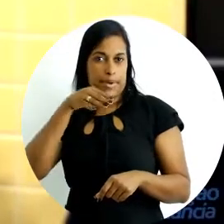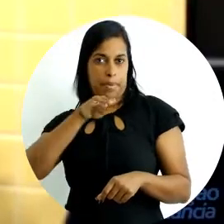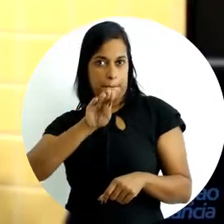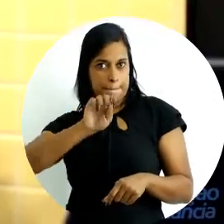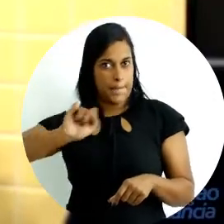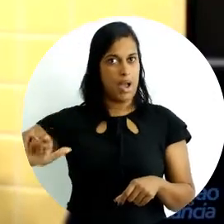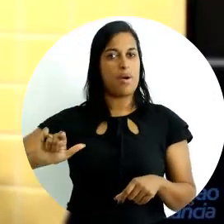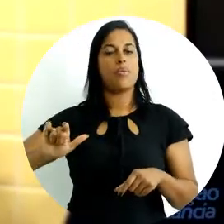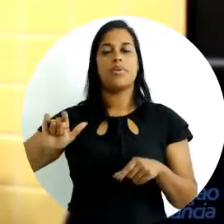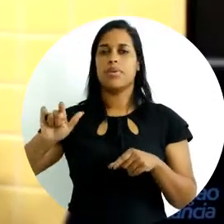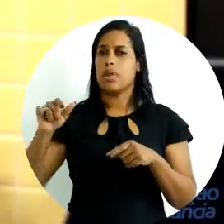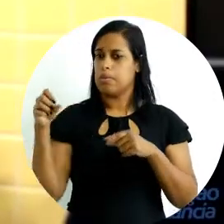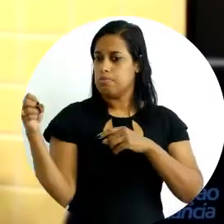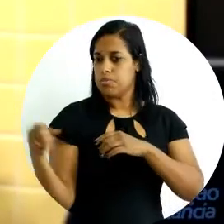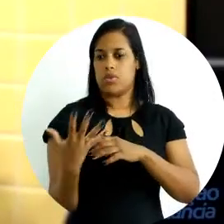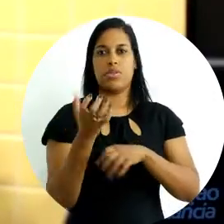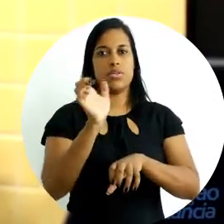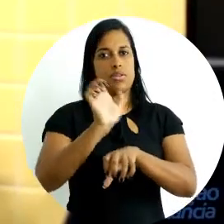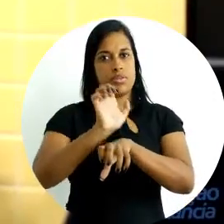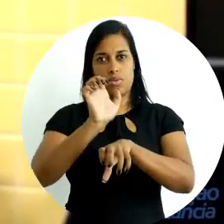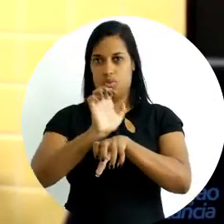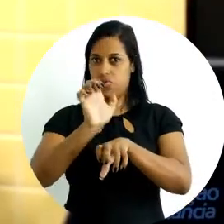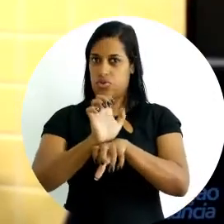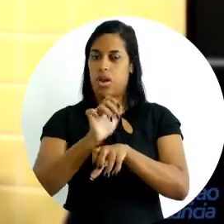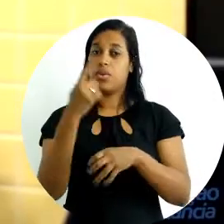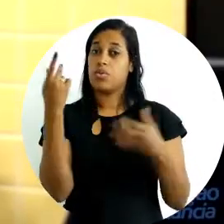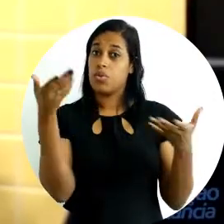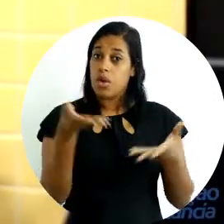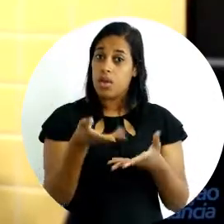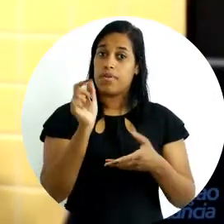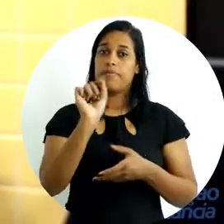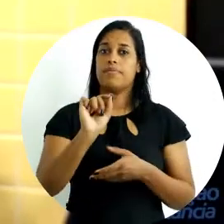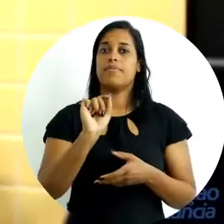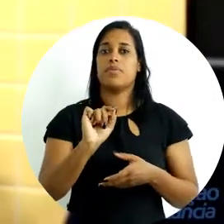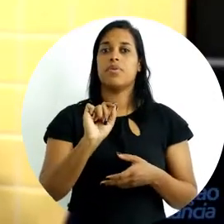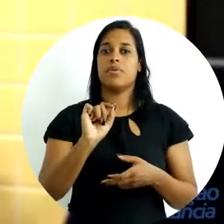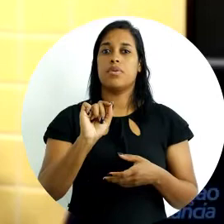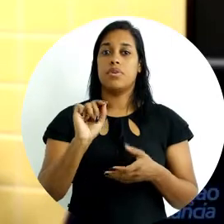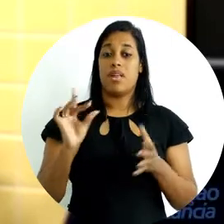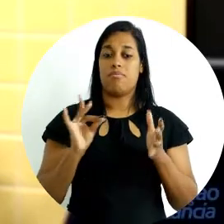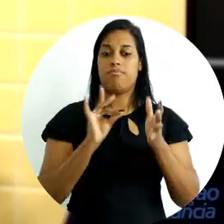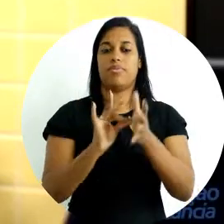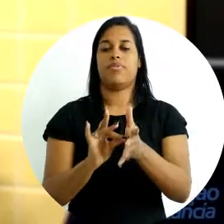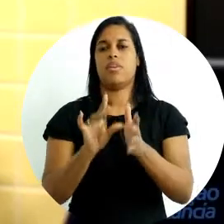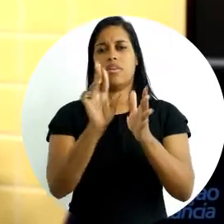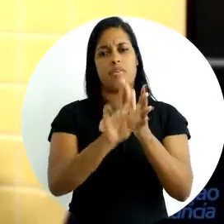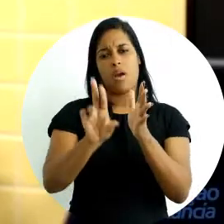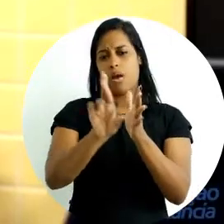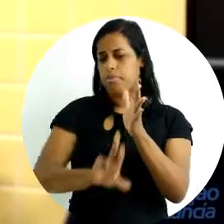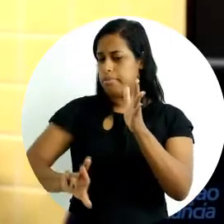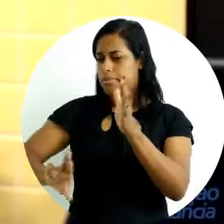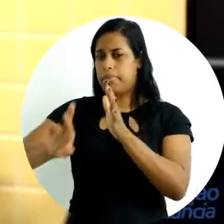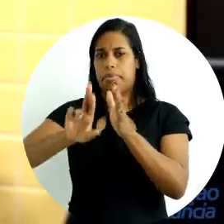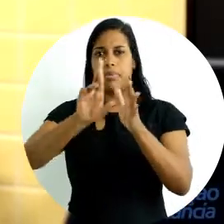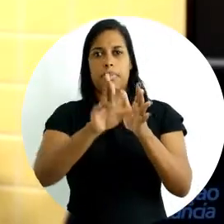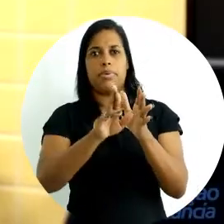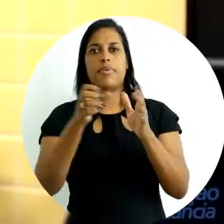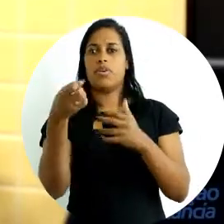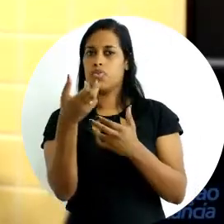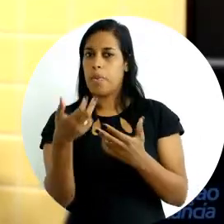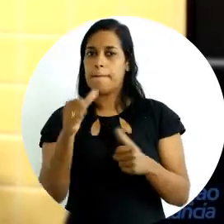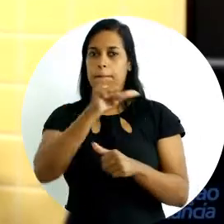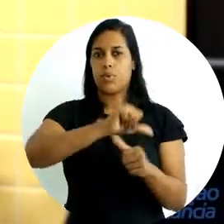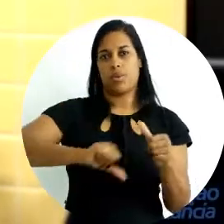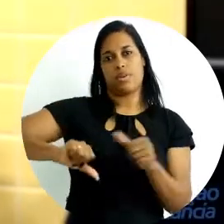mais uma vez, de modernização do Estado burocrático, ele implementou uma série de